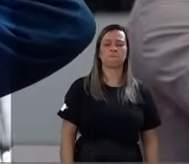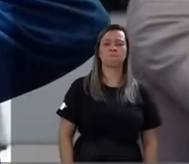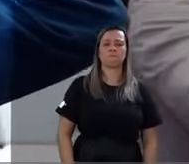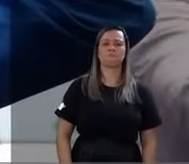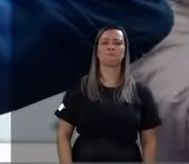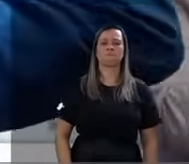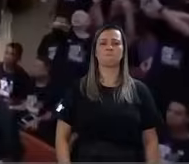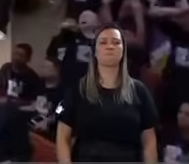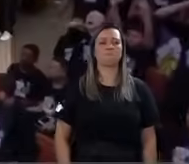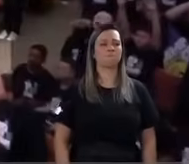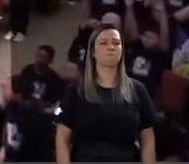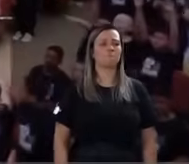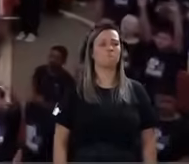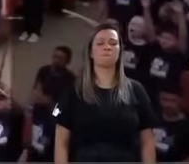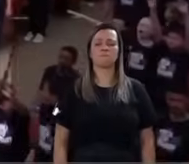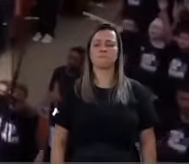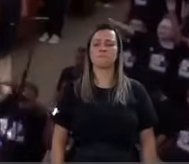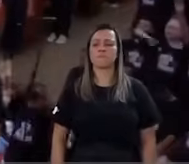narabalabarabacha.